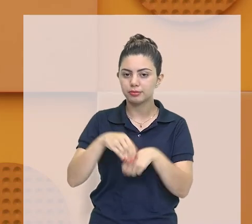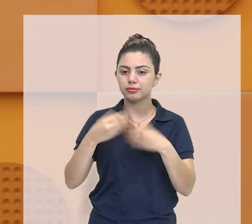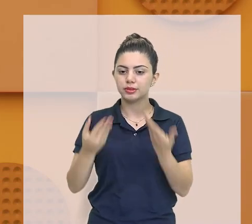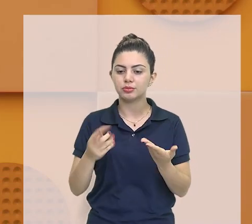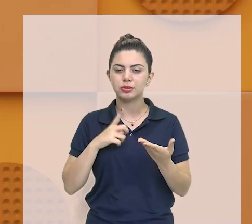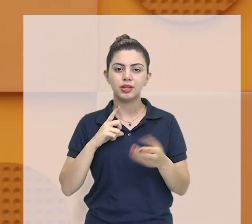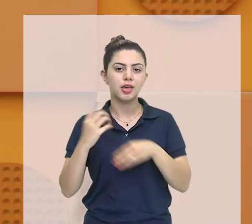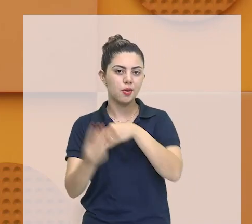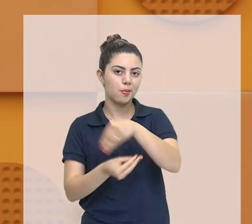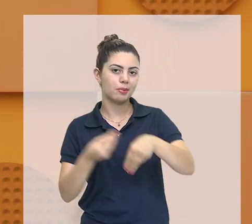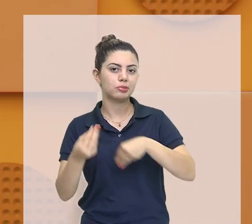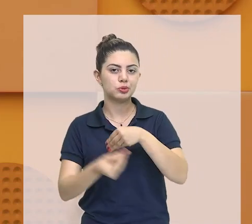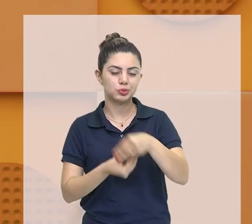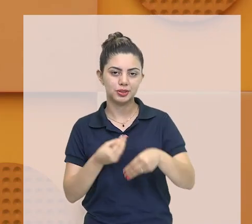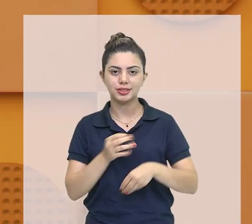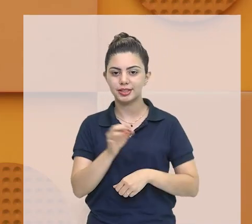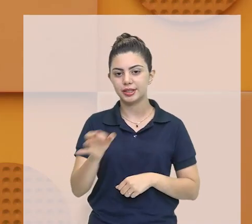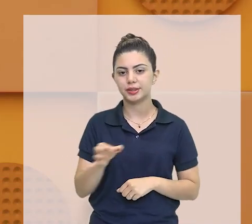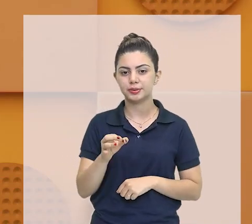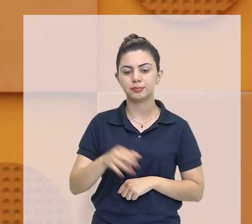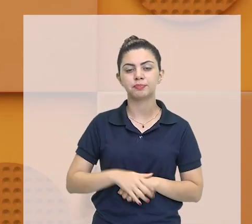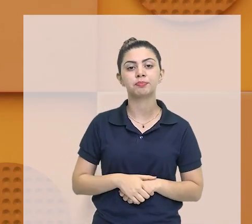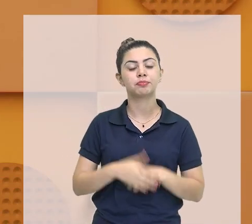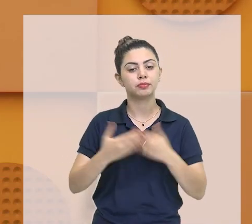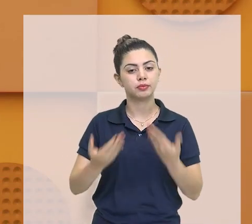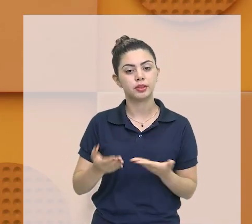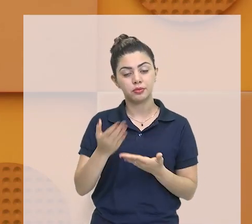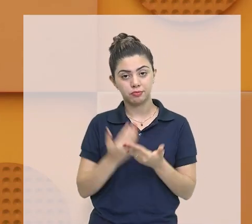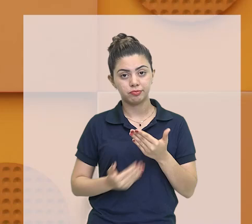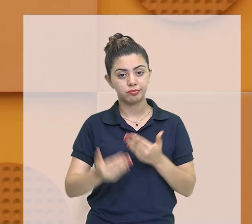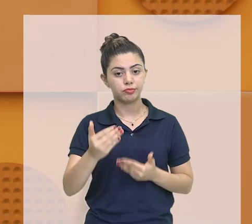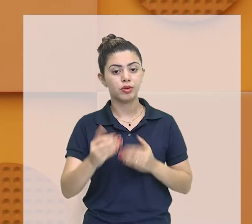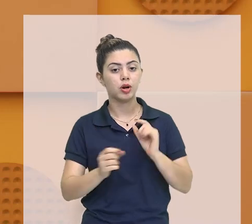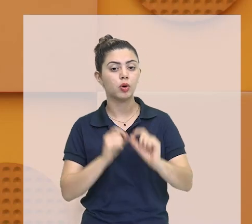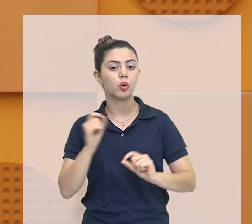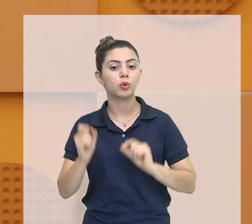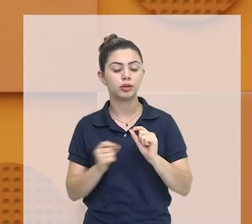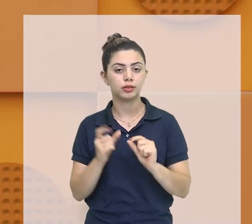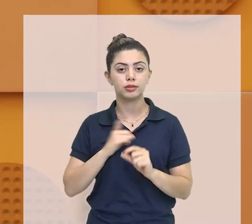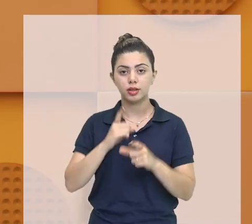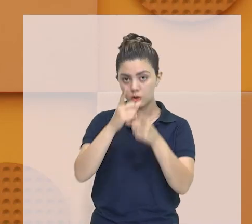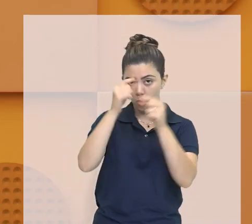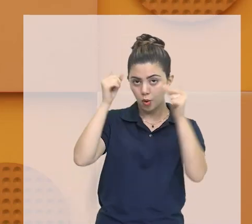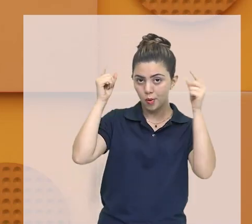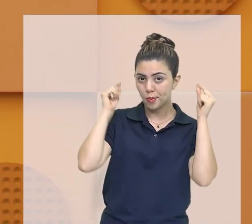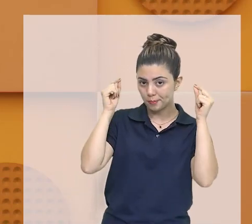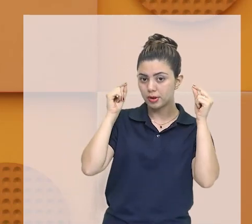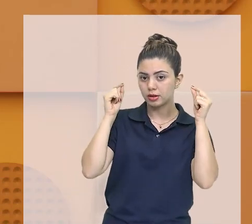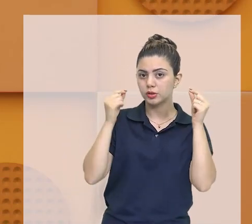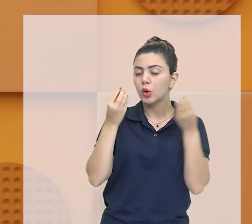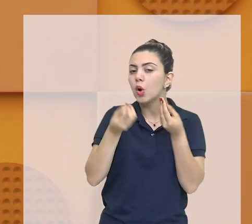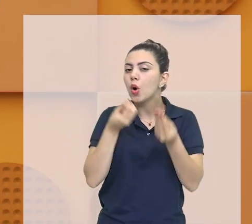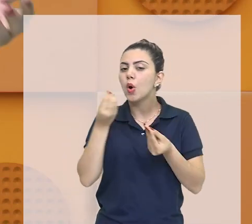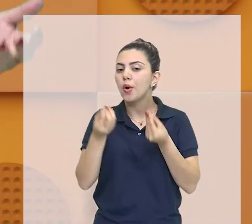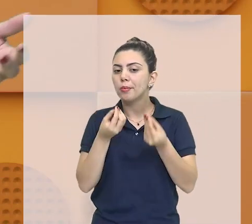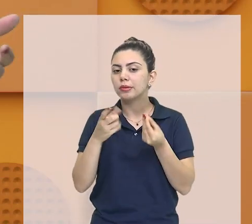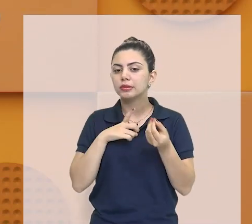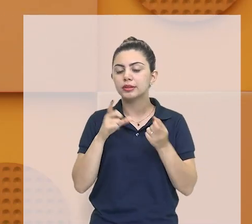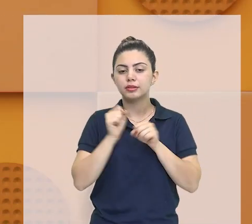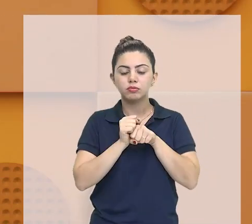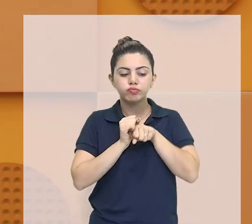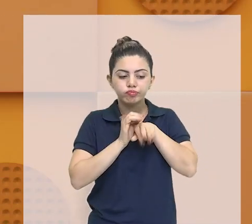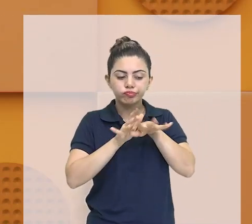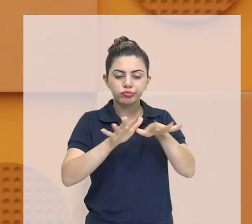essa fusão dessa cultura, ok? Então, a partir disso, a gente tem, então, aí os romanos começando aí, né, a